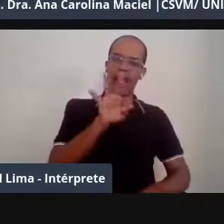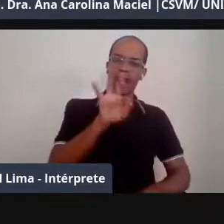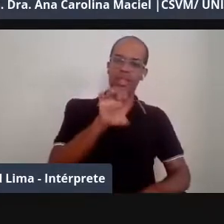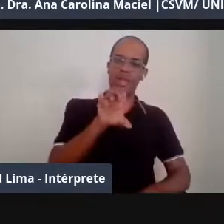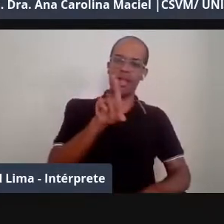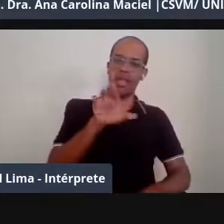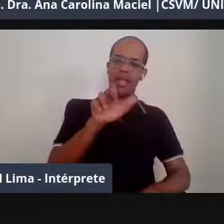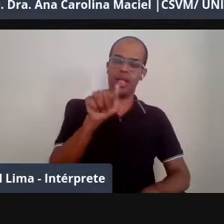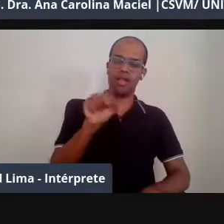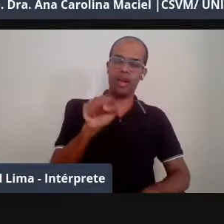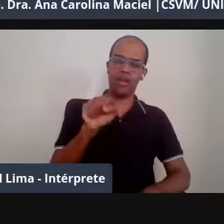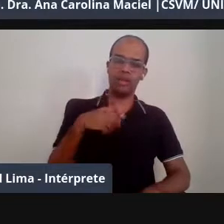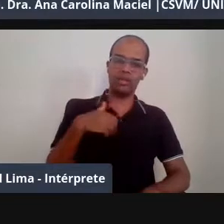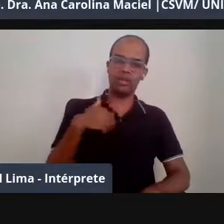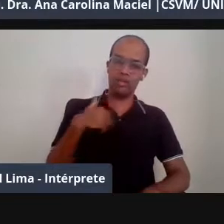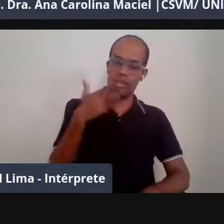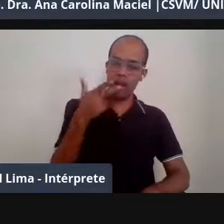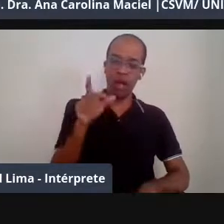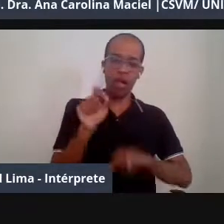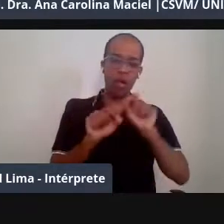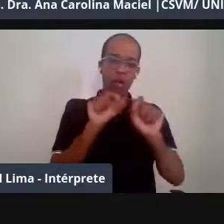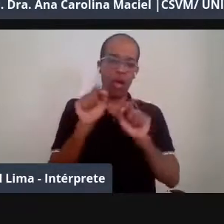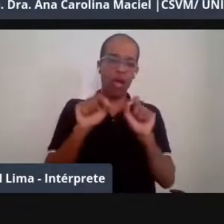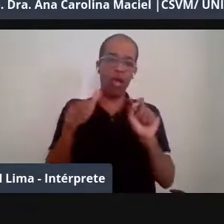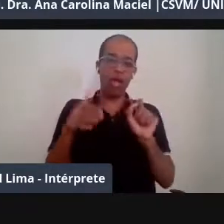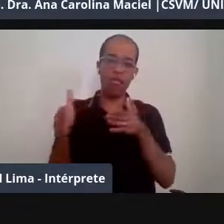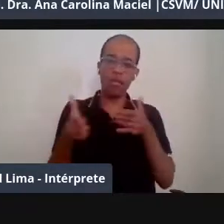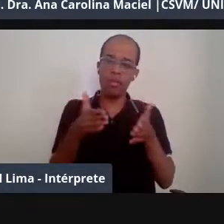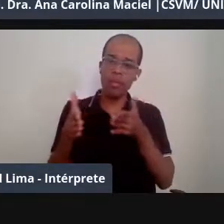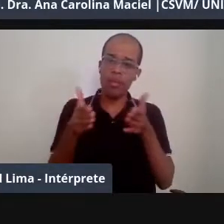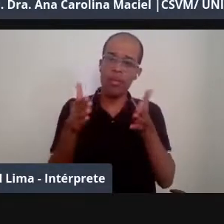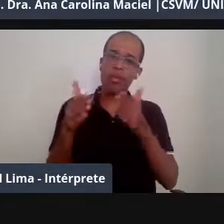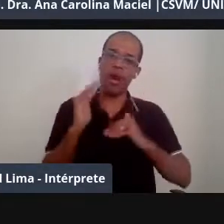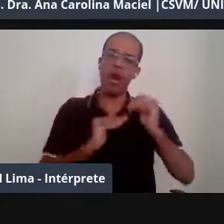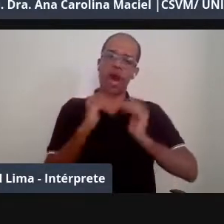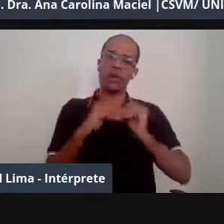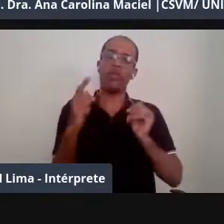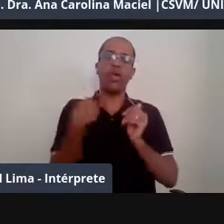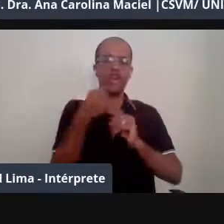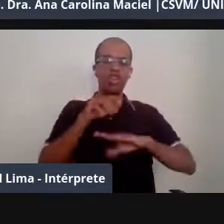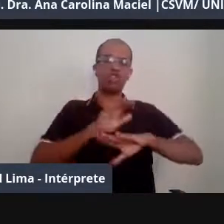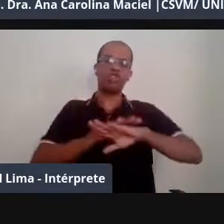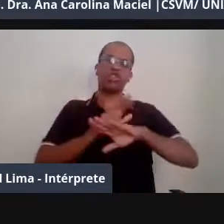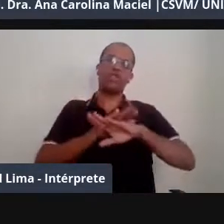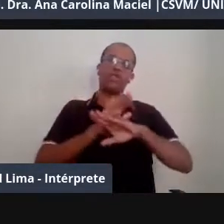fala privilegiou compartilhar as ações que nós estamos fazendo